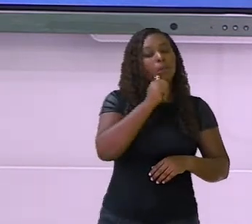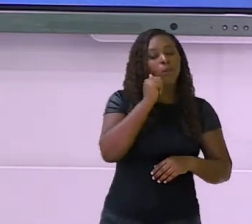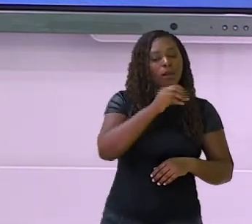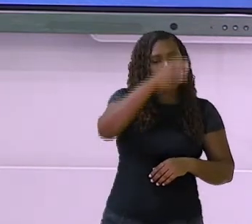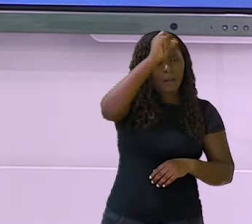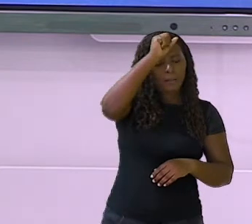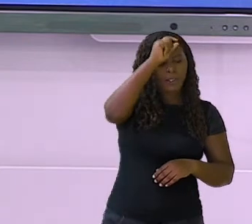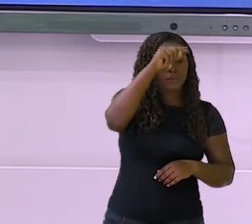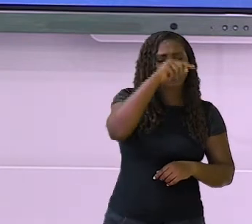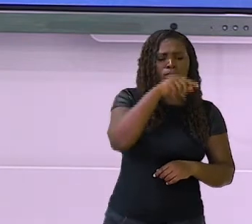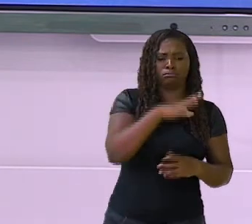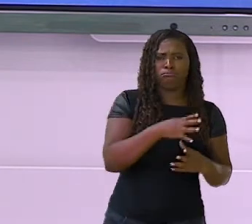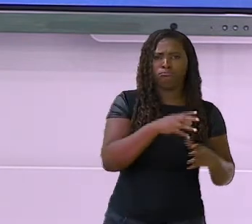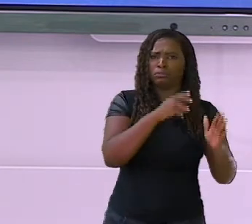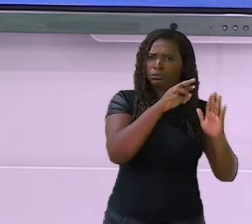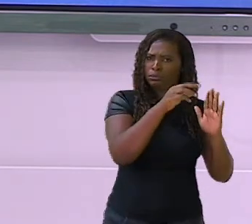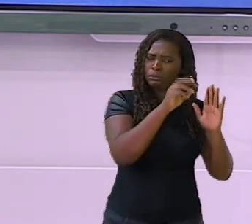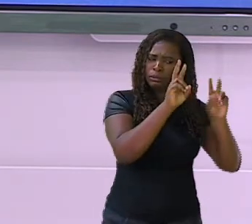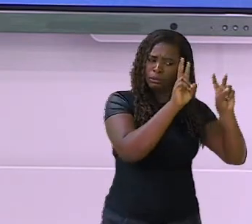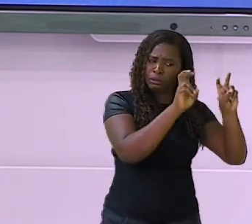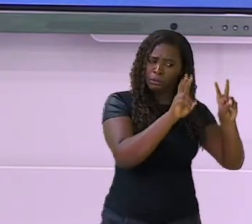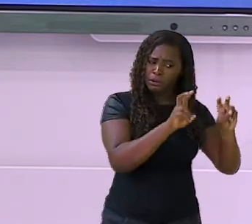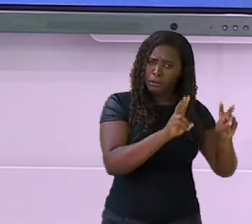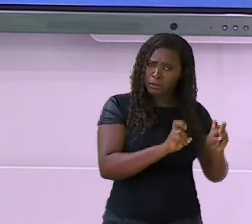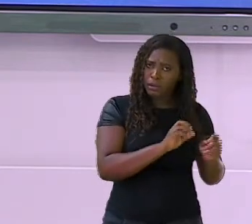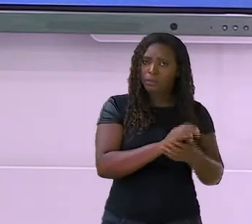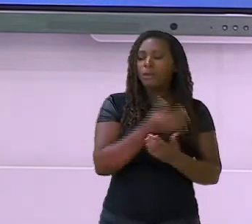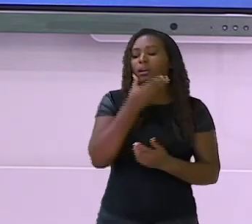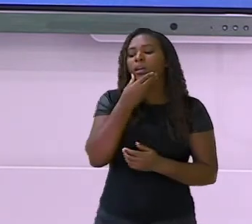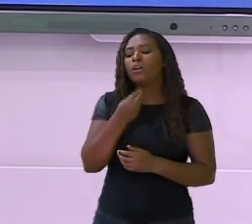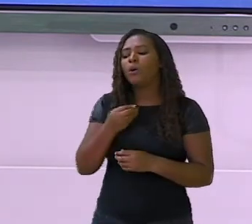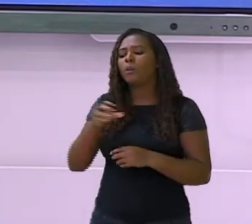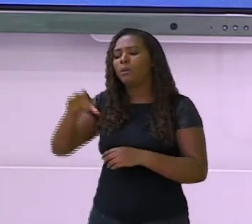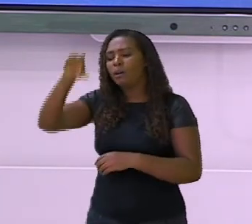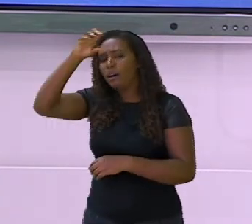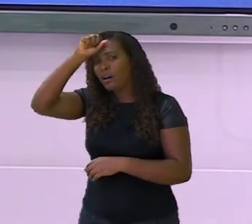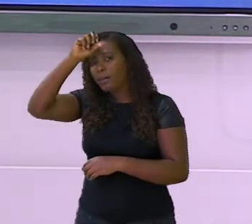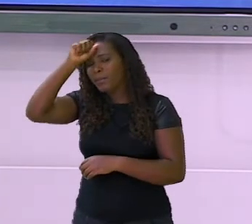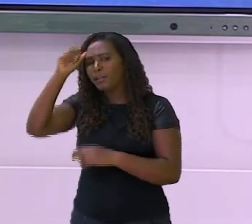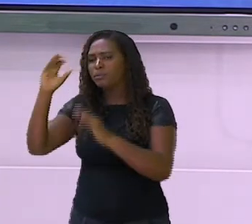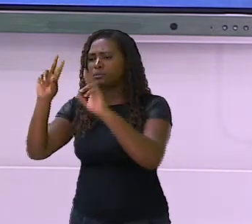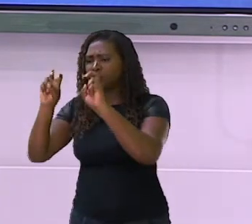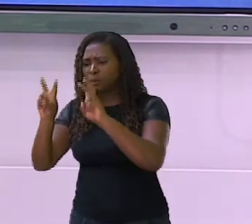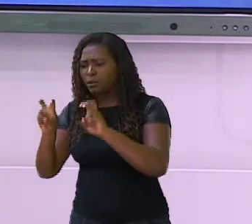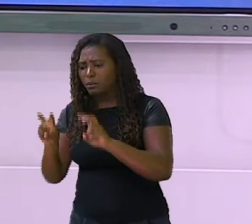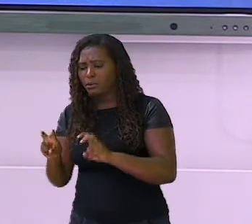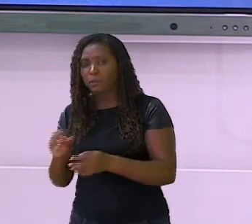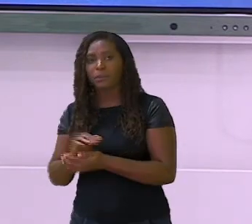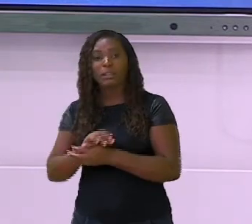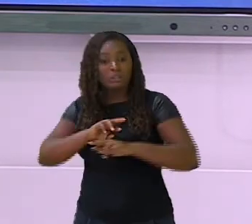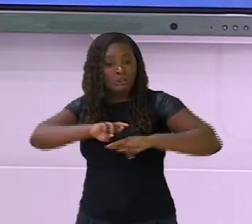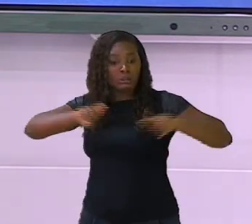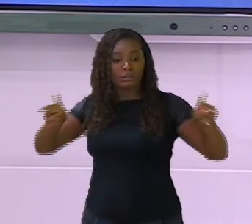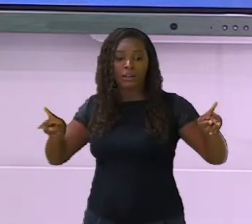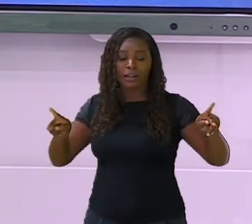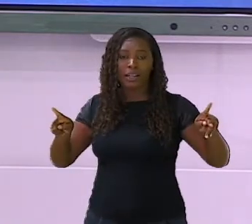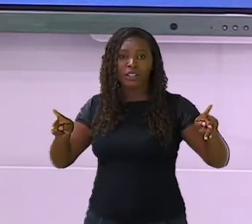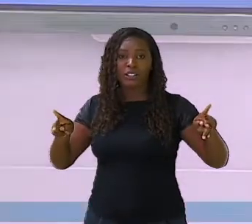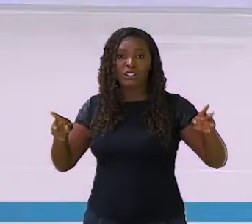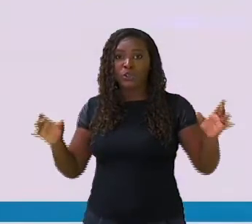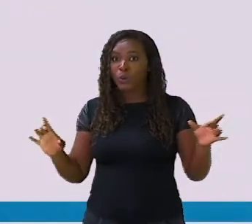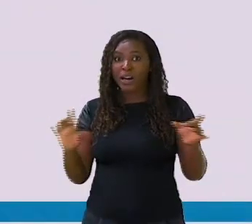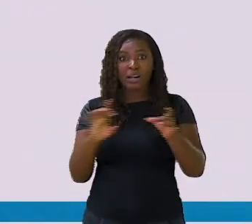diferentes? Então, isso é um processo de evolução da escola. E aí a gente vê que no século